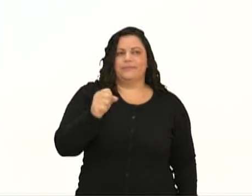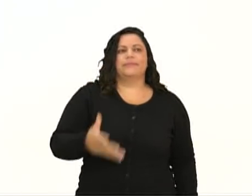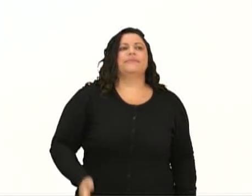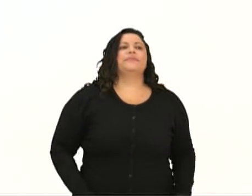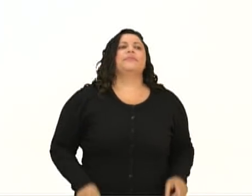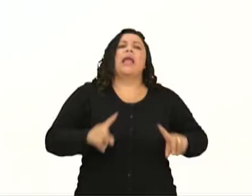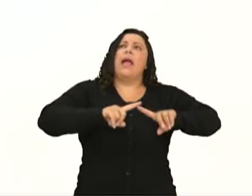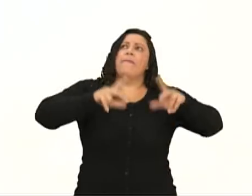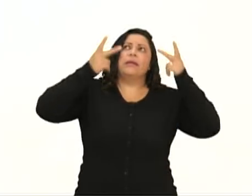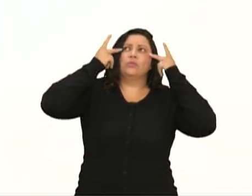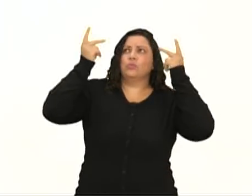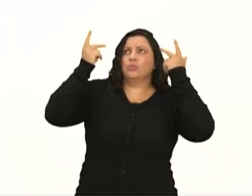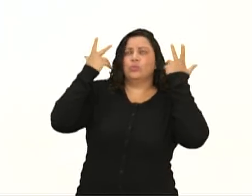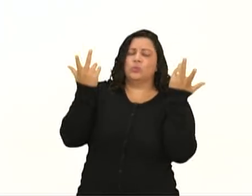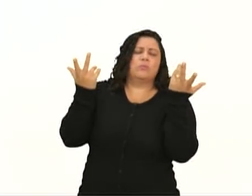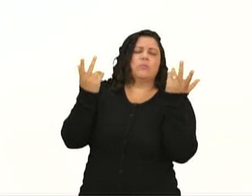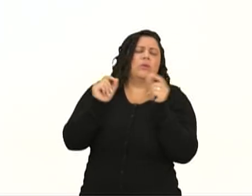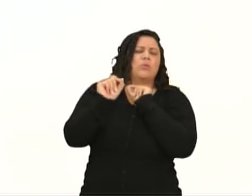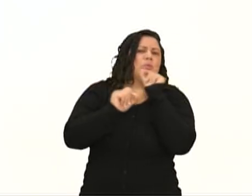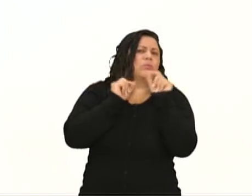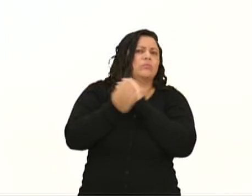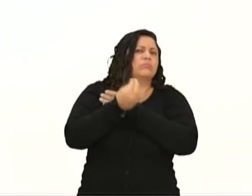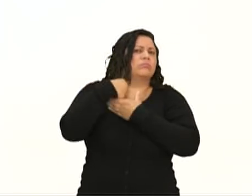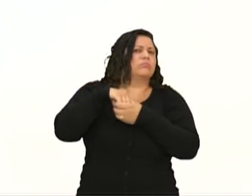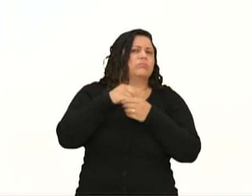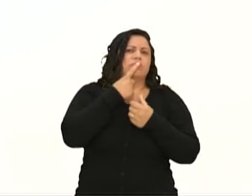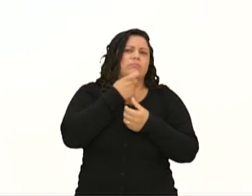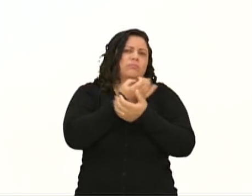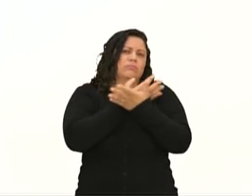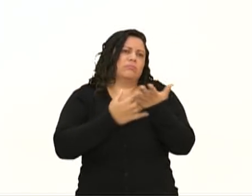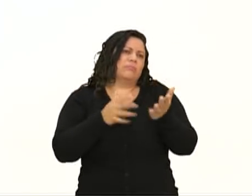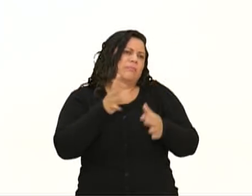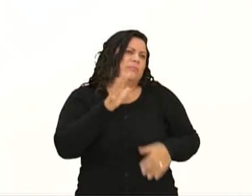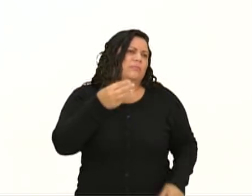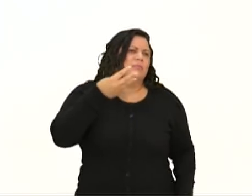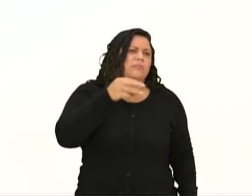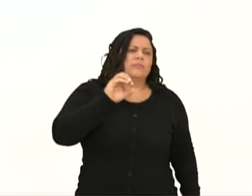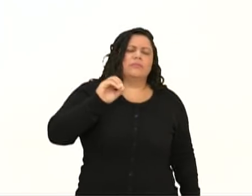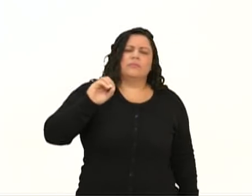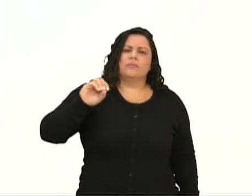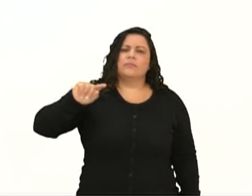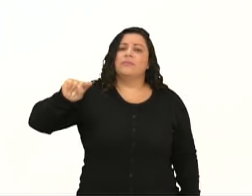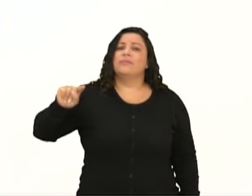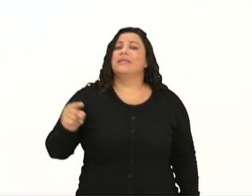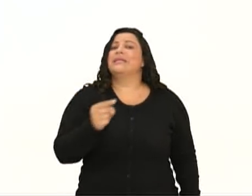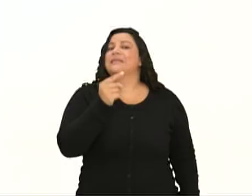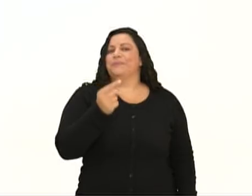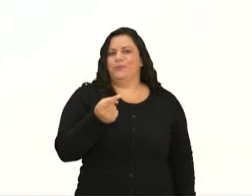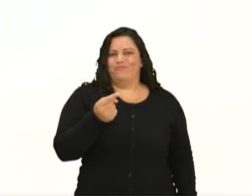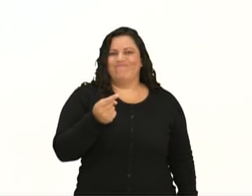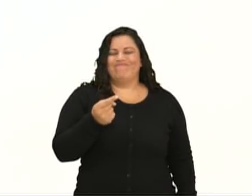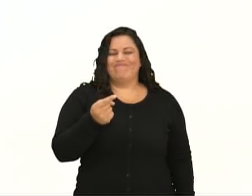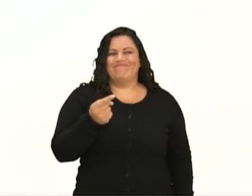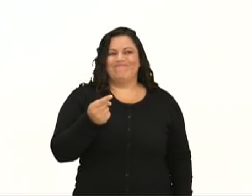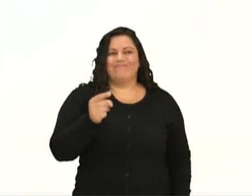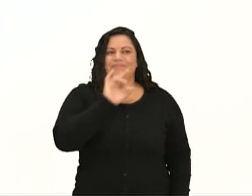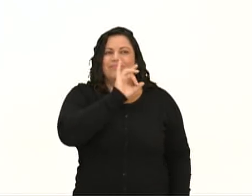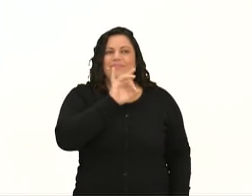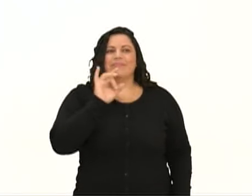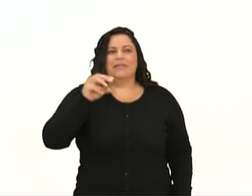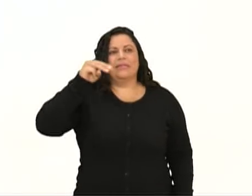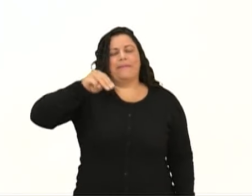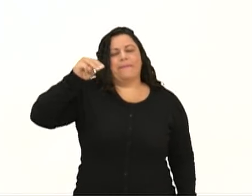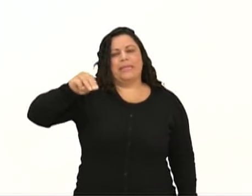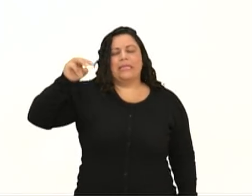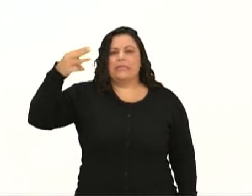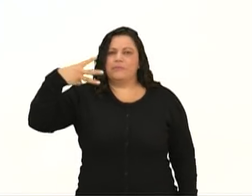de plaqueta no sangue? Aproximadamente 300 mil para cada milímetro cúbico de sangue, tá? O